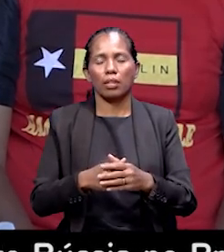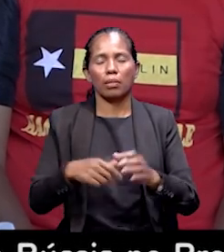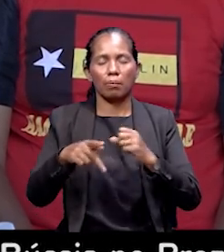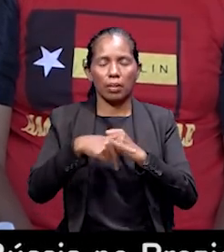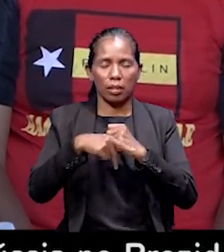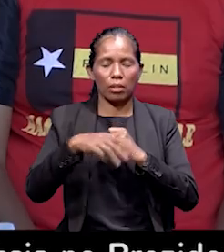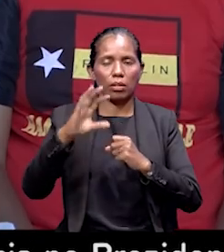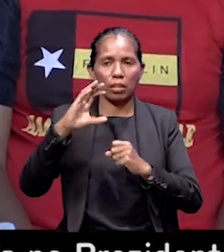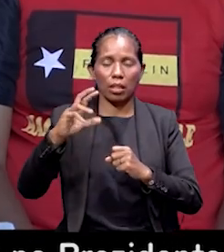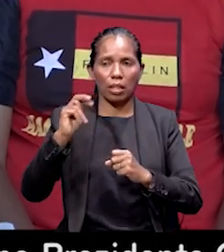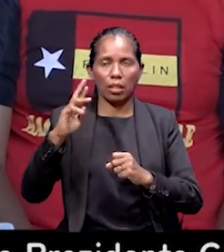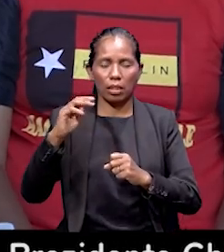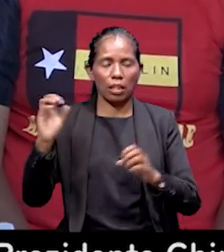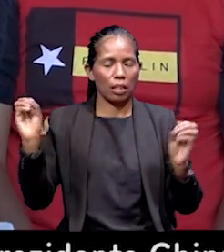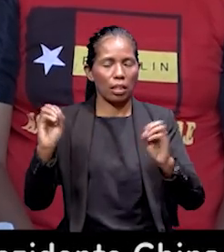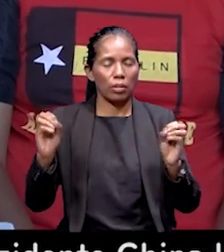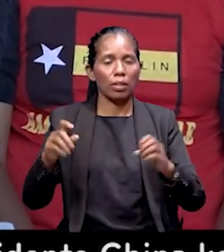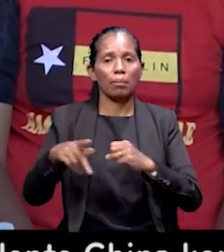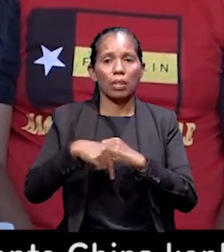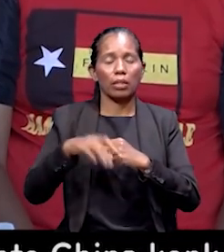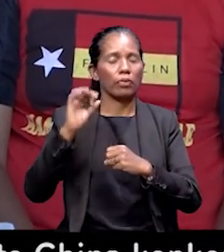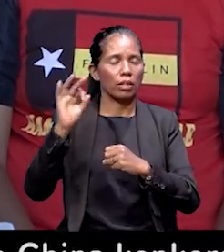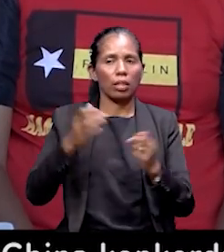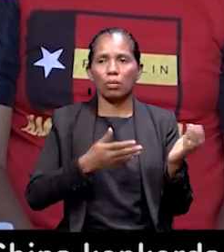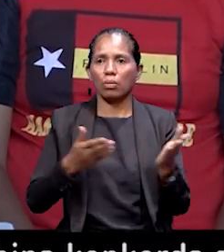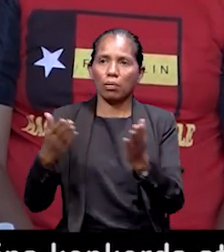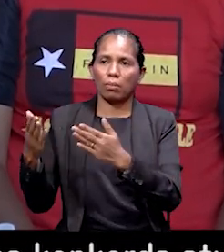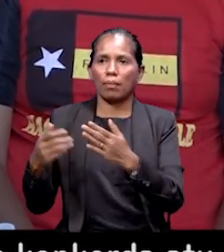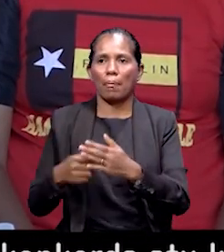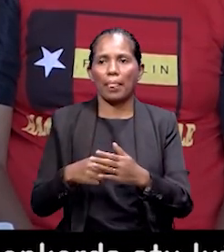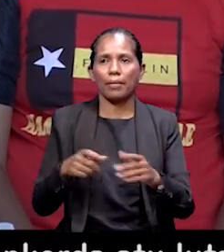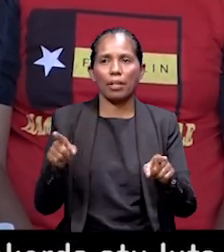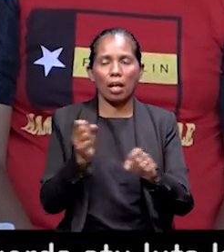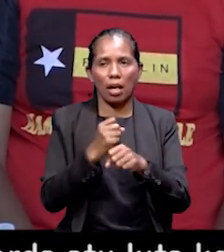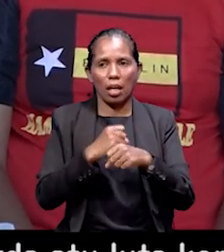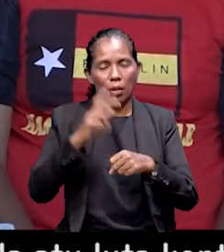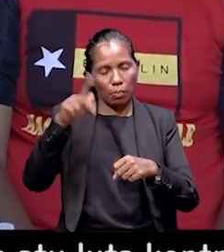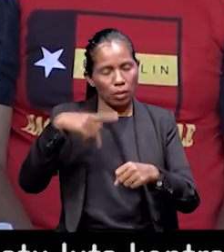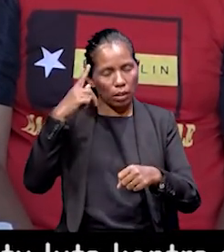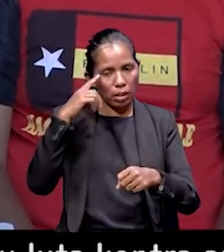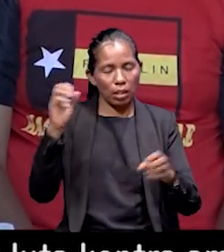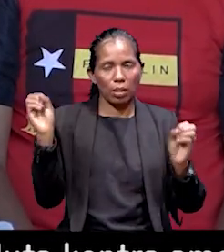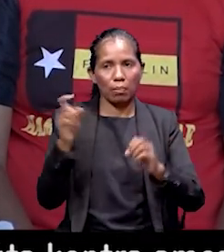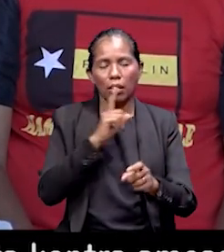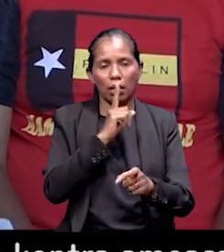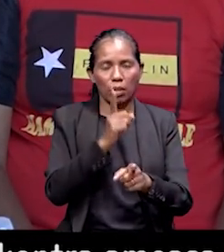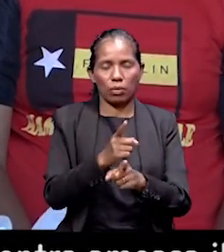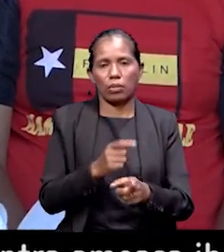nanis la os militante Fretilin ma kanyalo iba ne ba. Ne atur katak senior Julio alu politika ne memang ka incerteza la